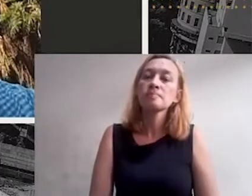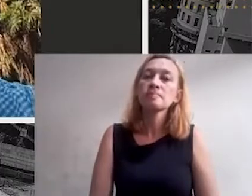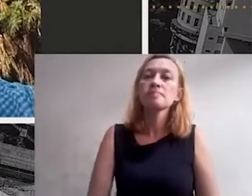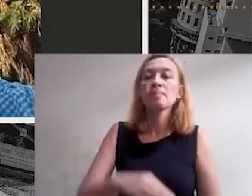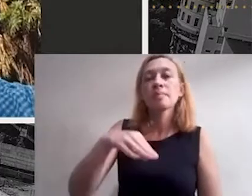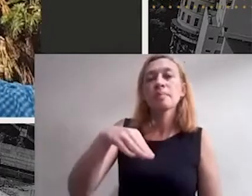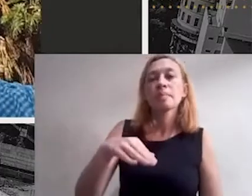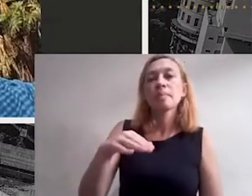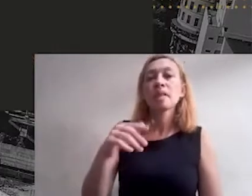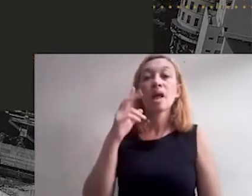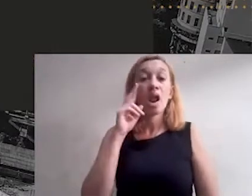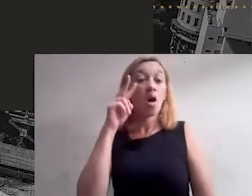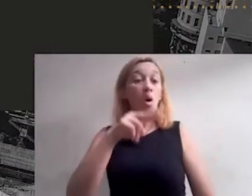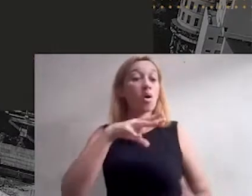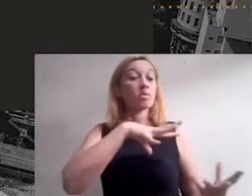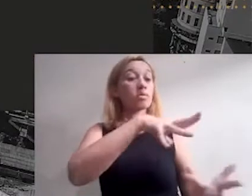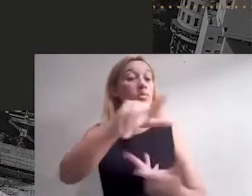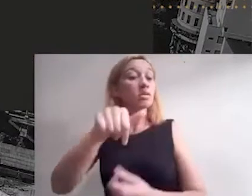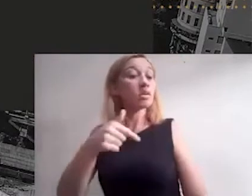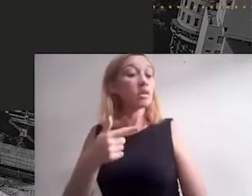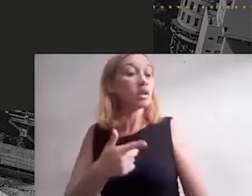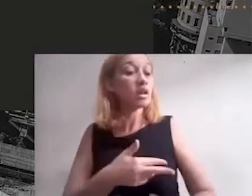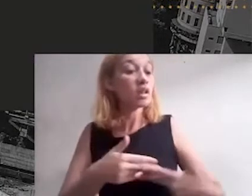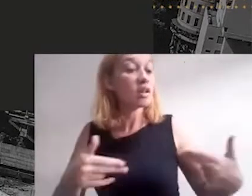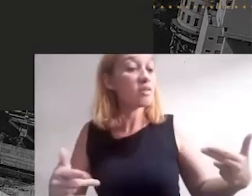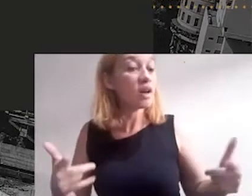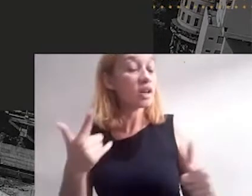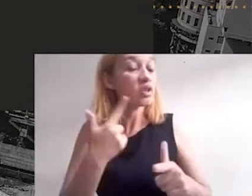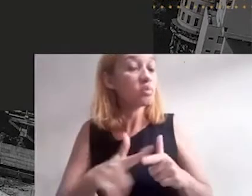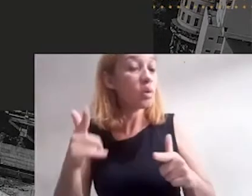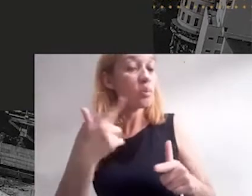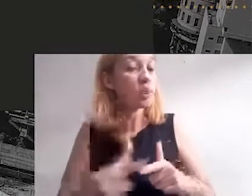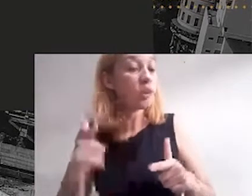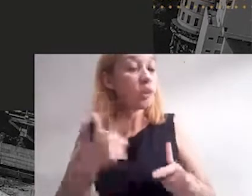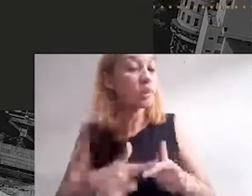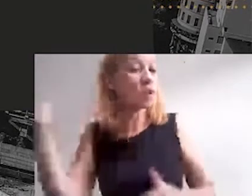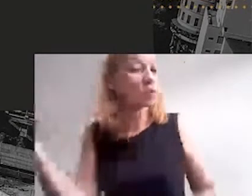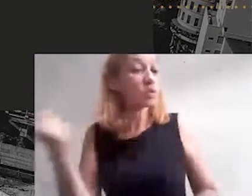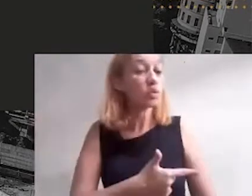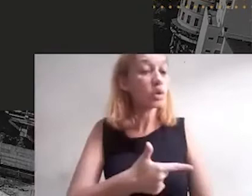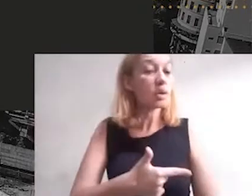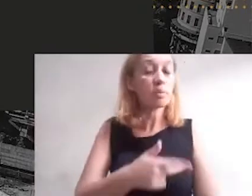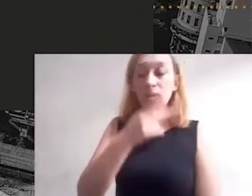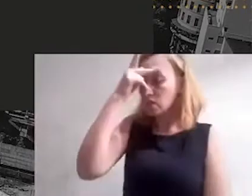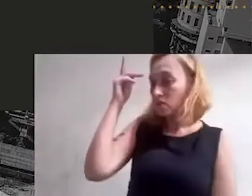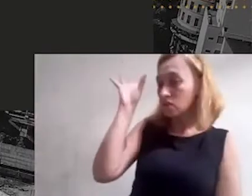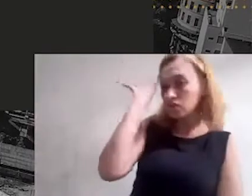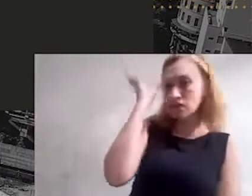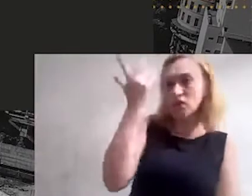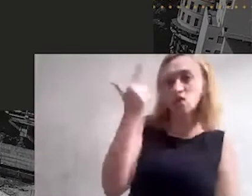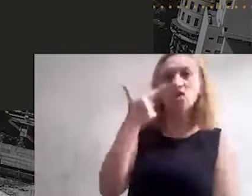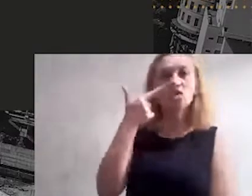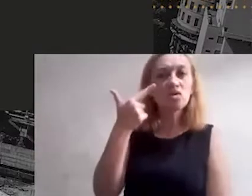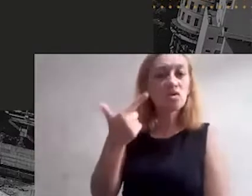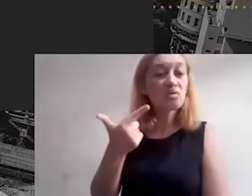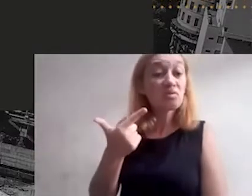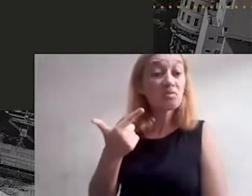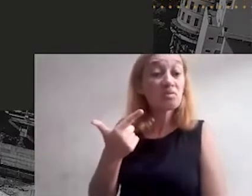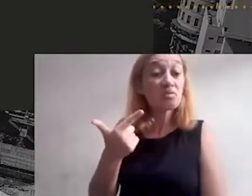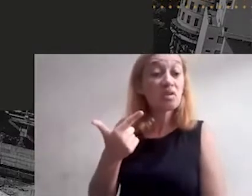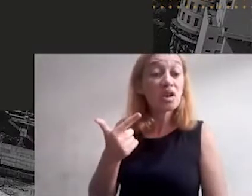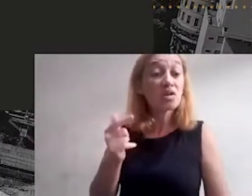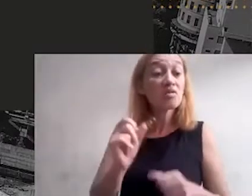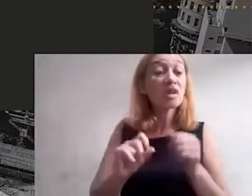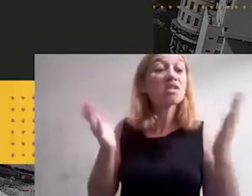assim, existem mais problemólogos do que solucionólogos, mas o que haveremos de fazer? Eu acho que isso foi